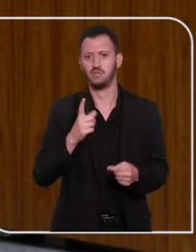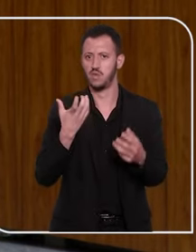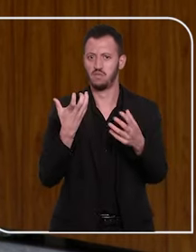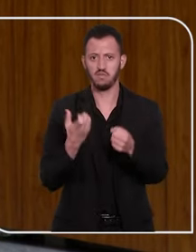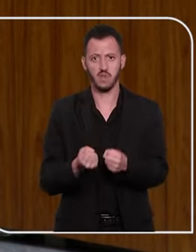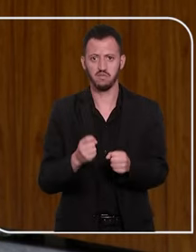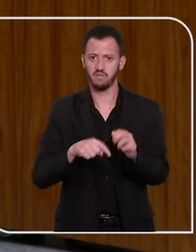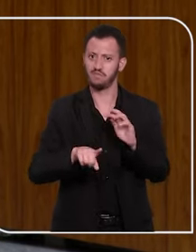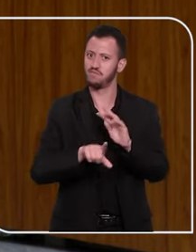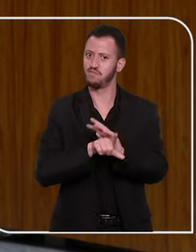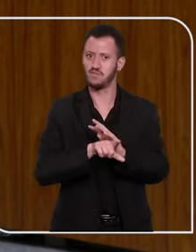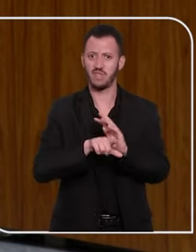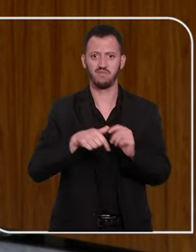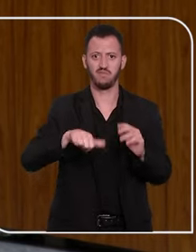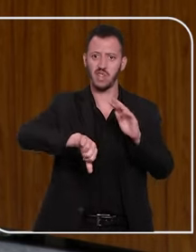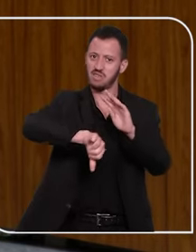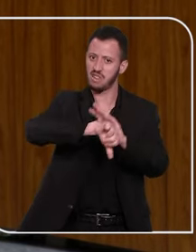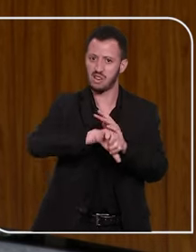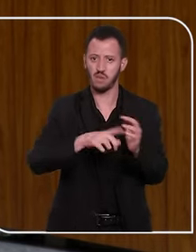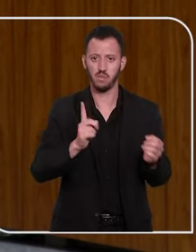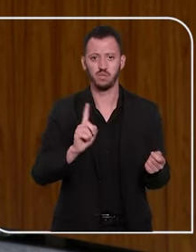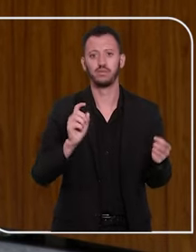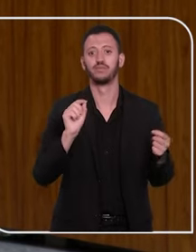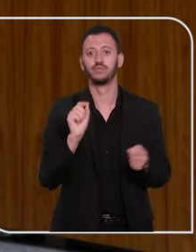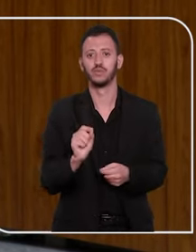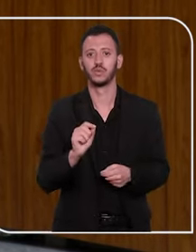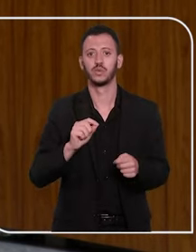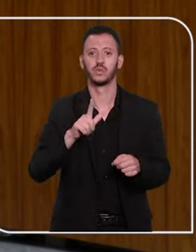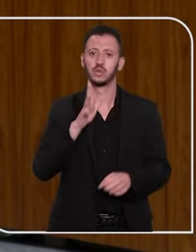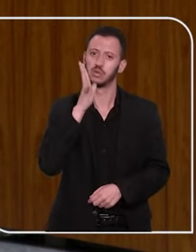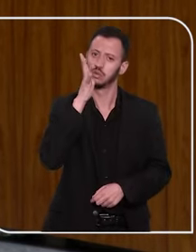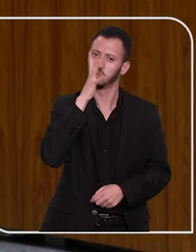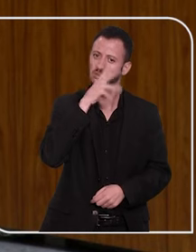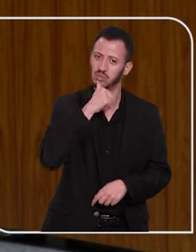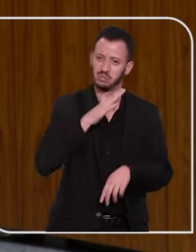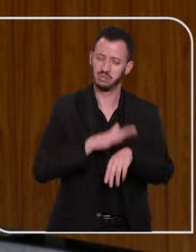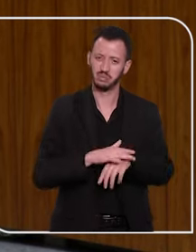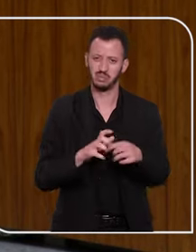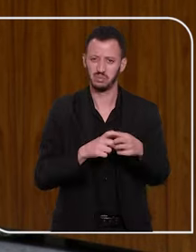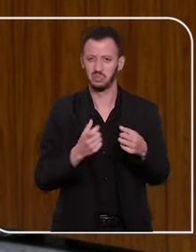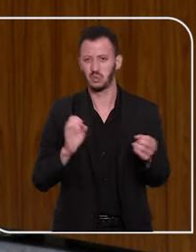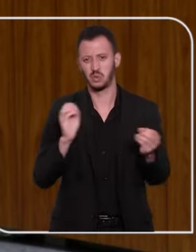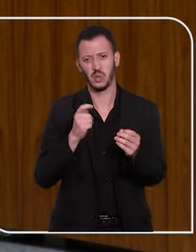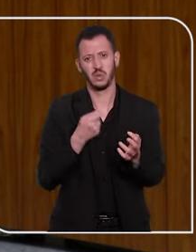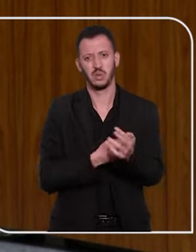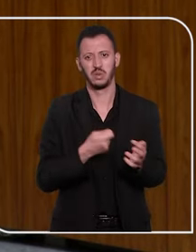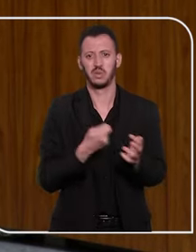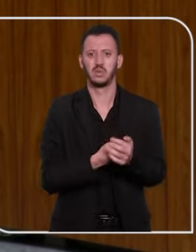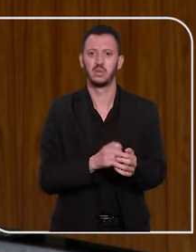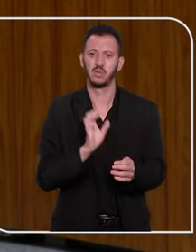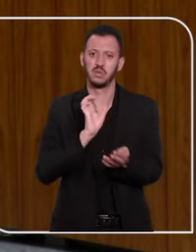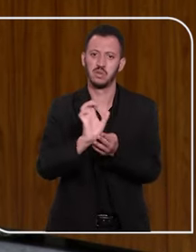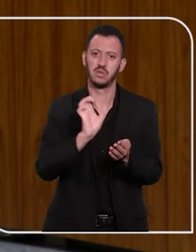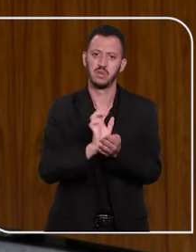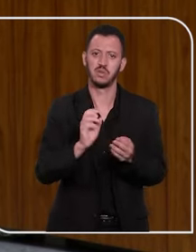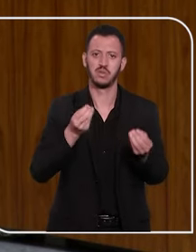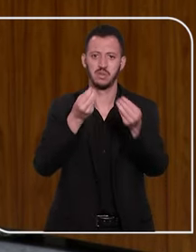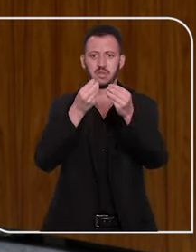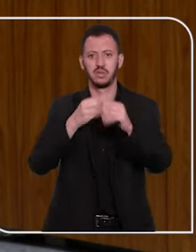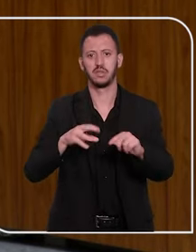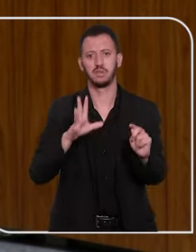considerou ser inegável que o tempo é um recurso valioso mas destacou que a simples demora por si só não gera obrigação de